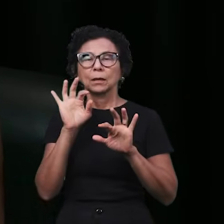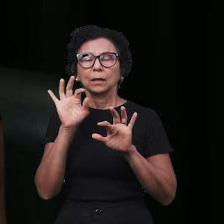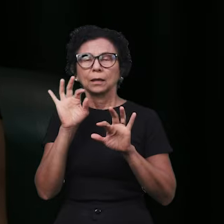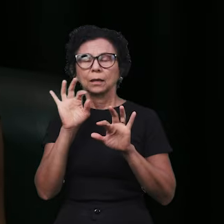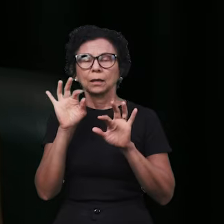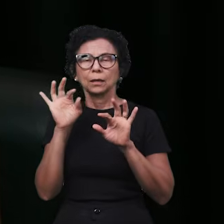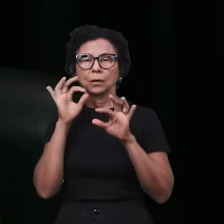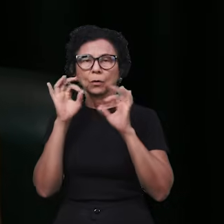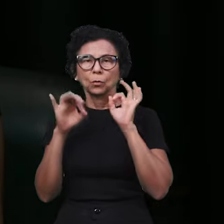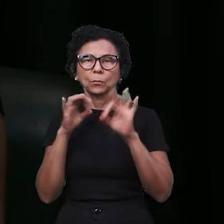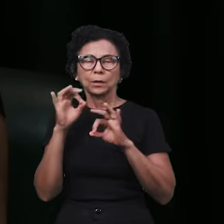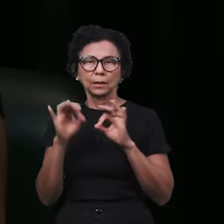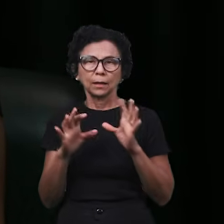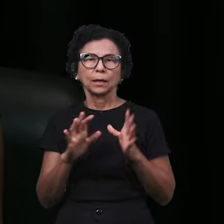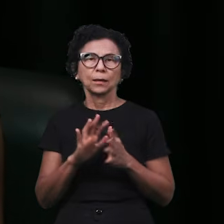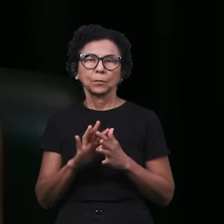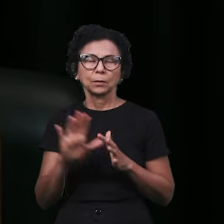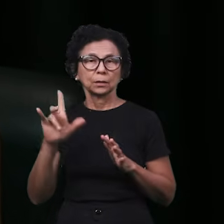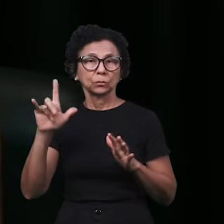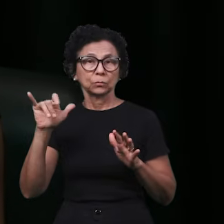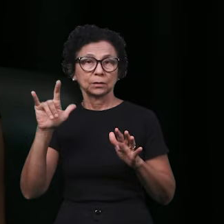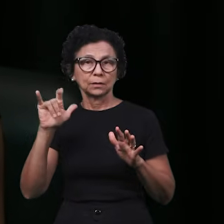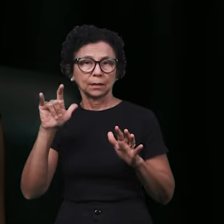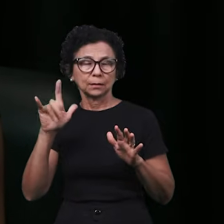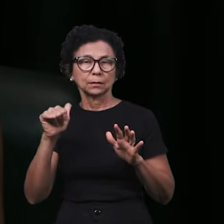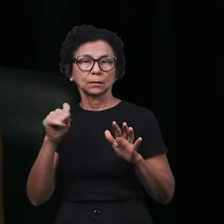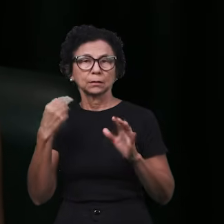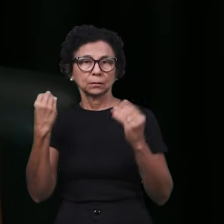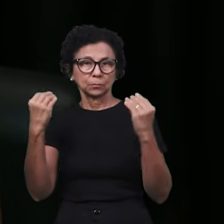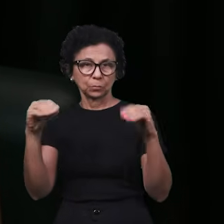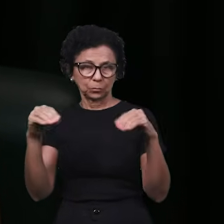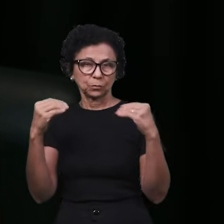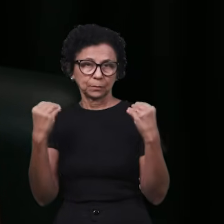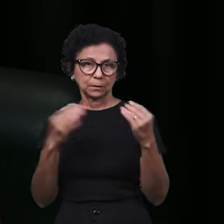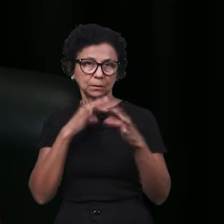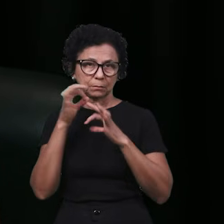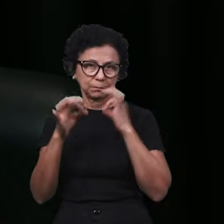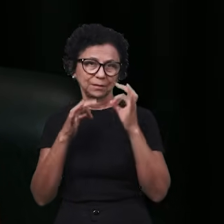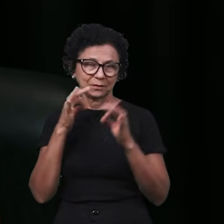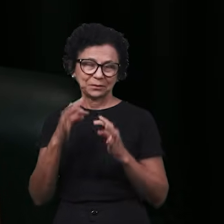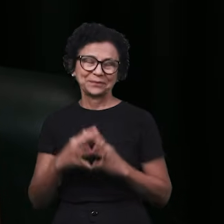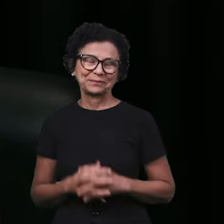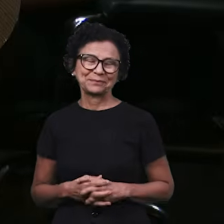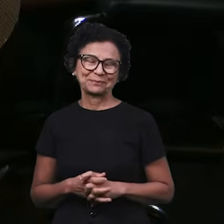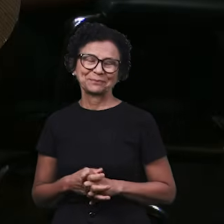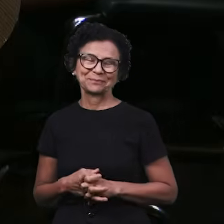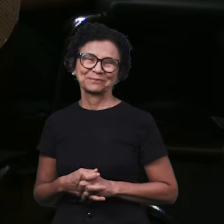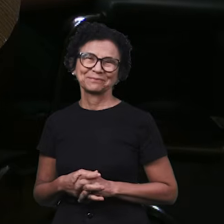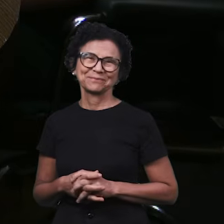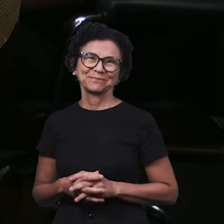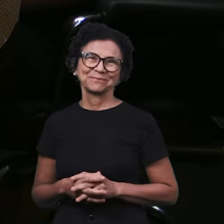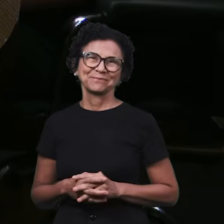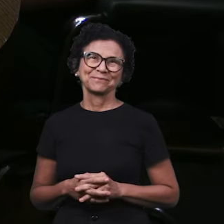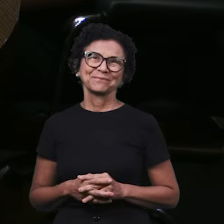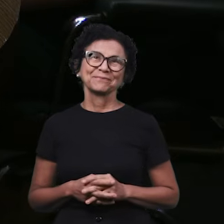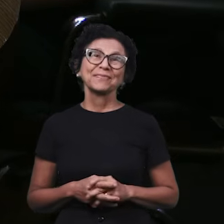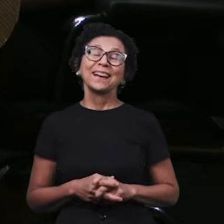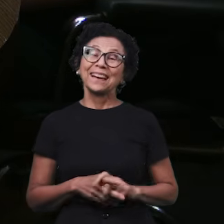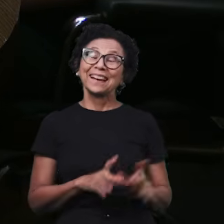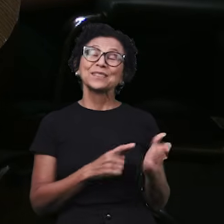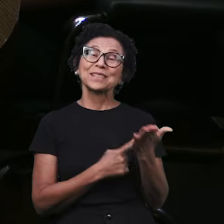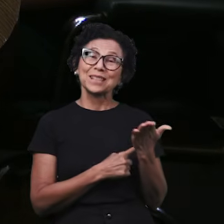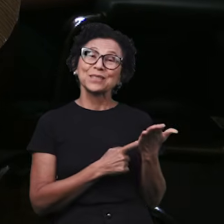Instagram. Temos já algumas sugestões já, que alguns irmãos já mandaram para nós, né? Isso E ajuda aí, muita gente. Isso nos ajuda porque a gente